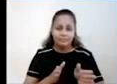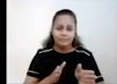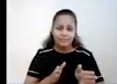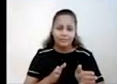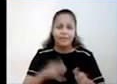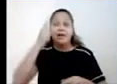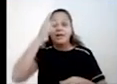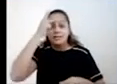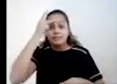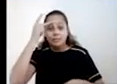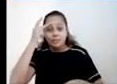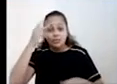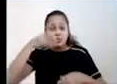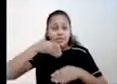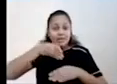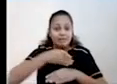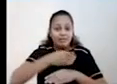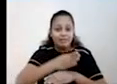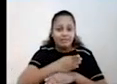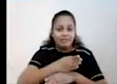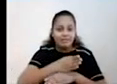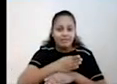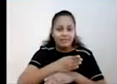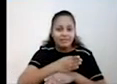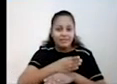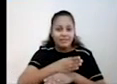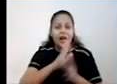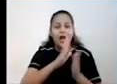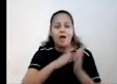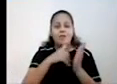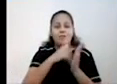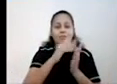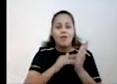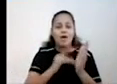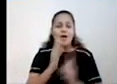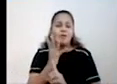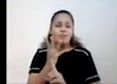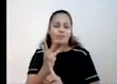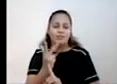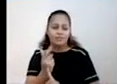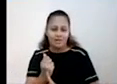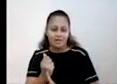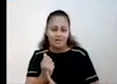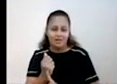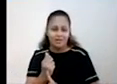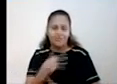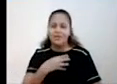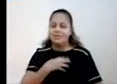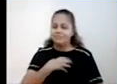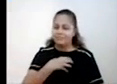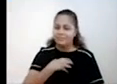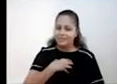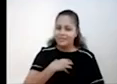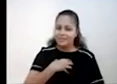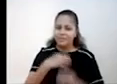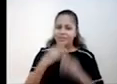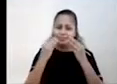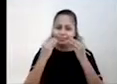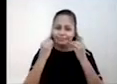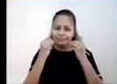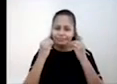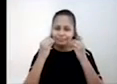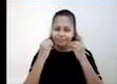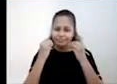entrar em uma obra de arte e também para que experimentassem várias sensações visuais, táteis